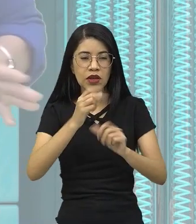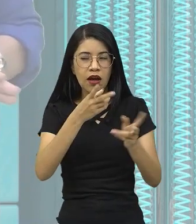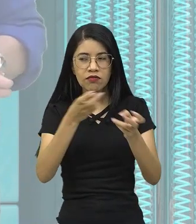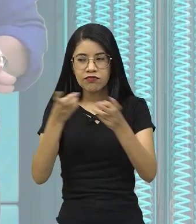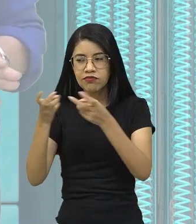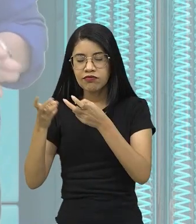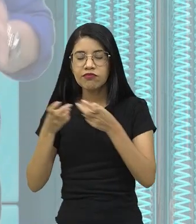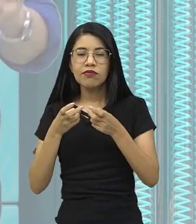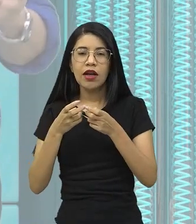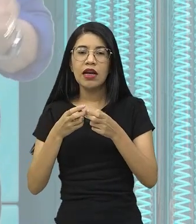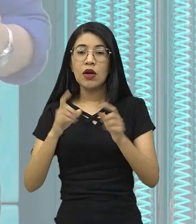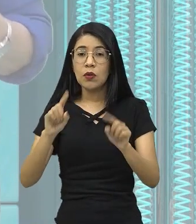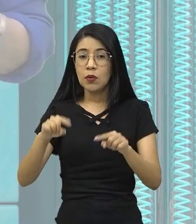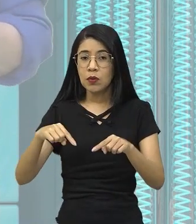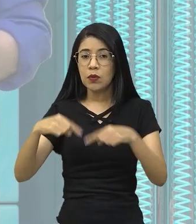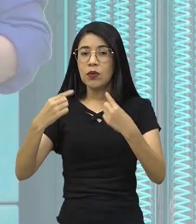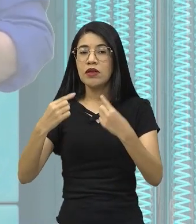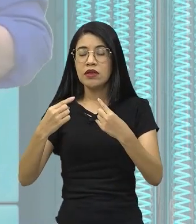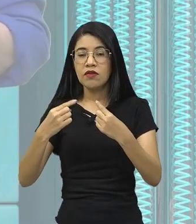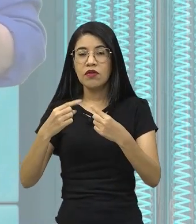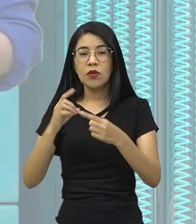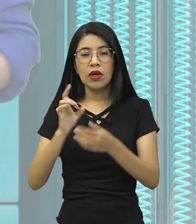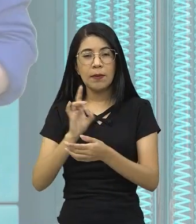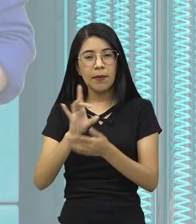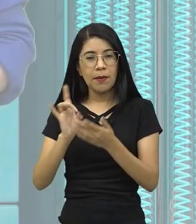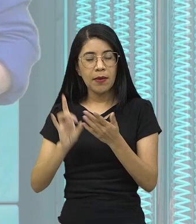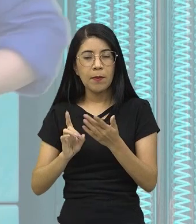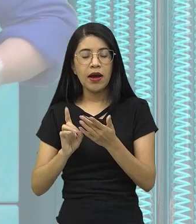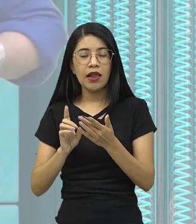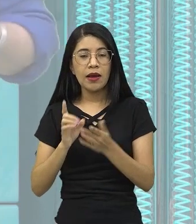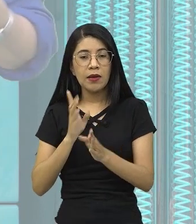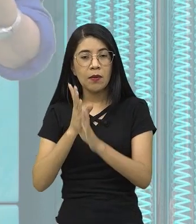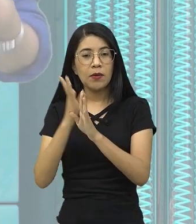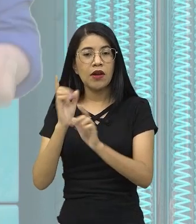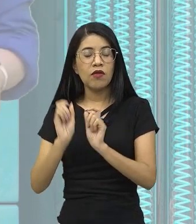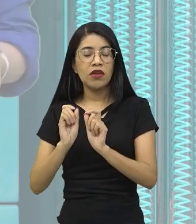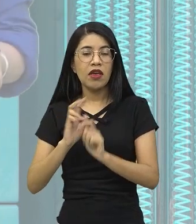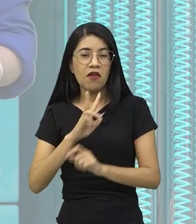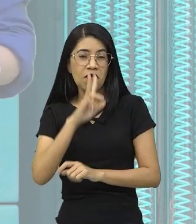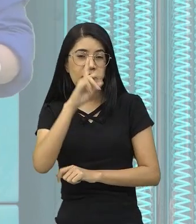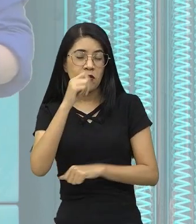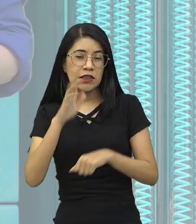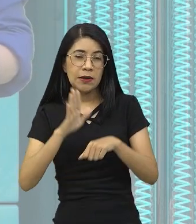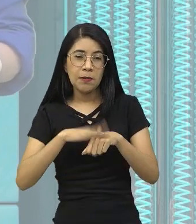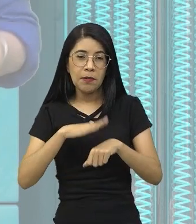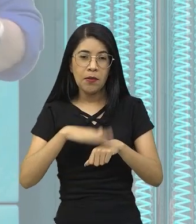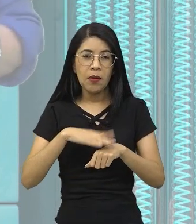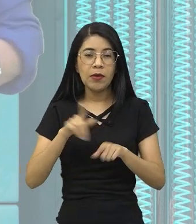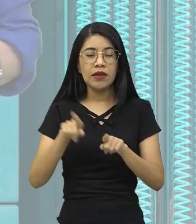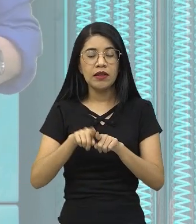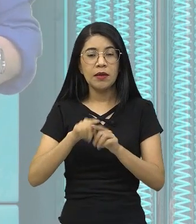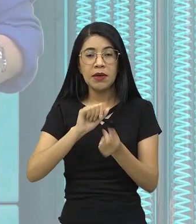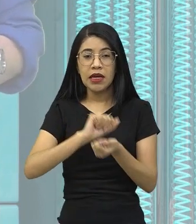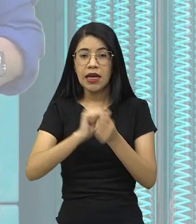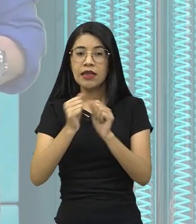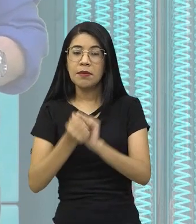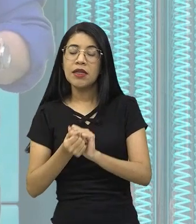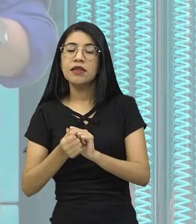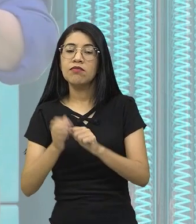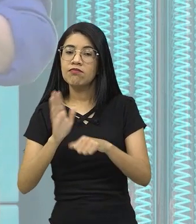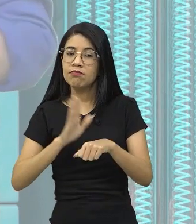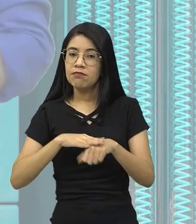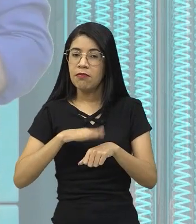cada desafio, ela descobria sua própria força e capacidade de adaptação. Assim como